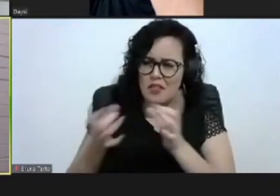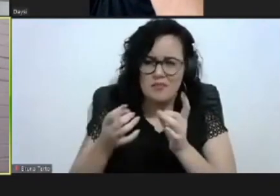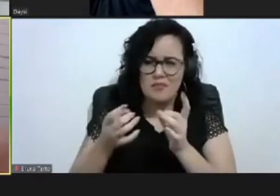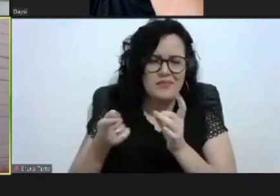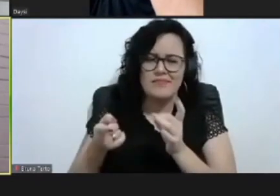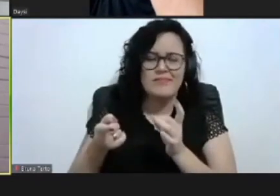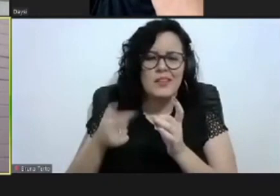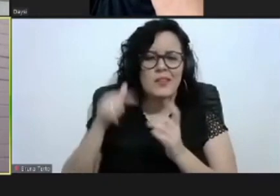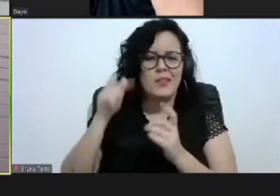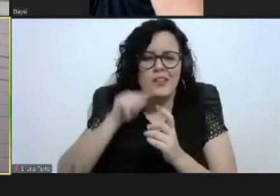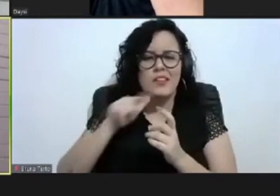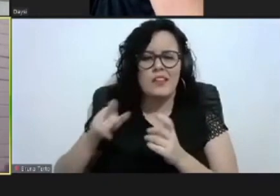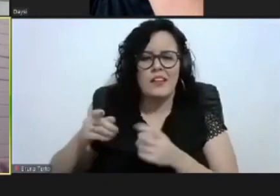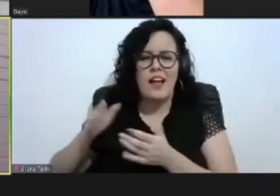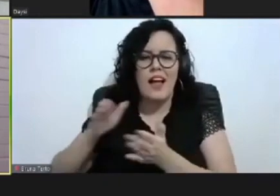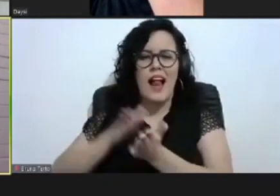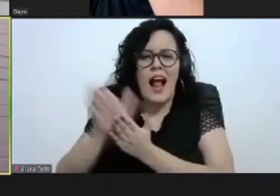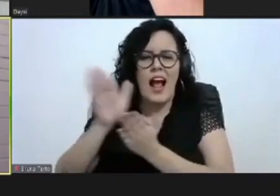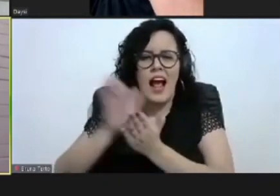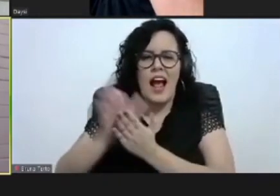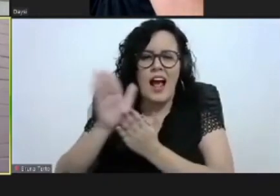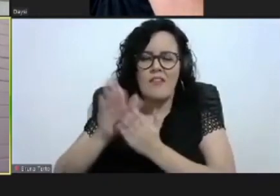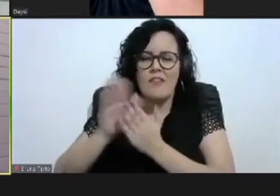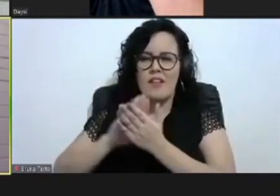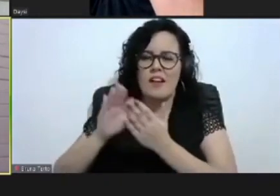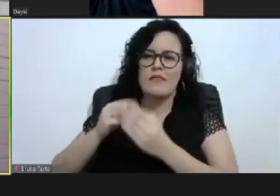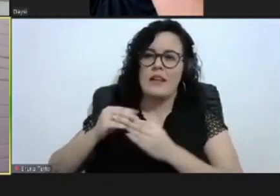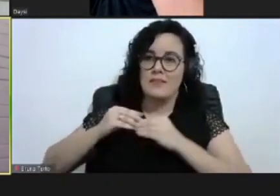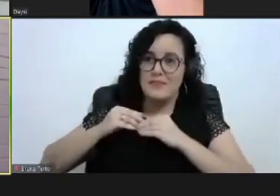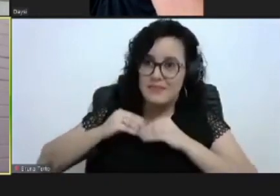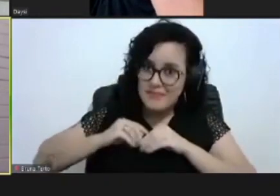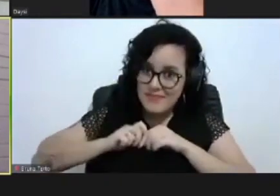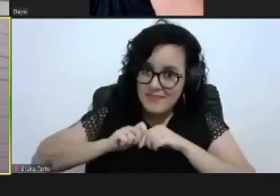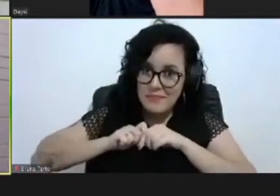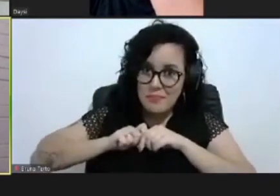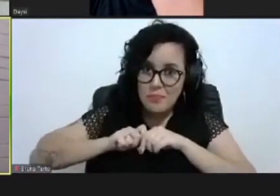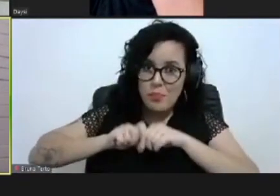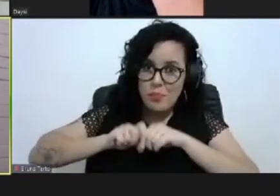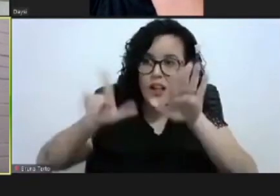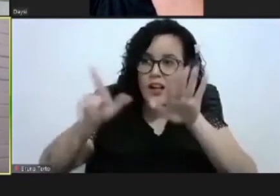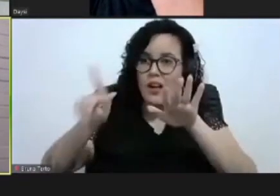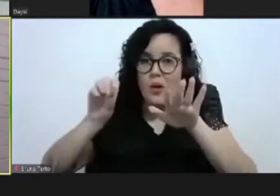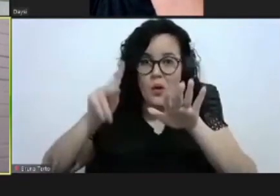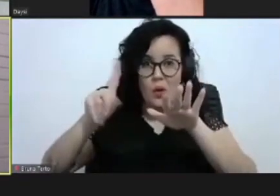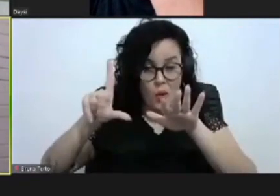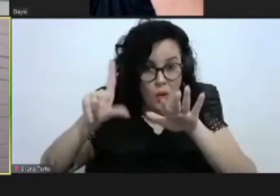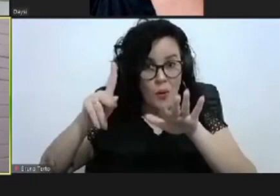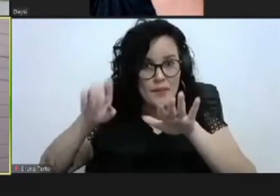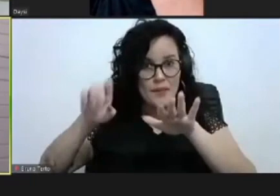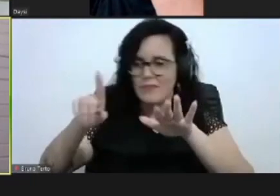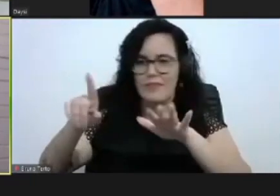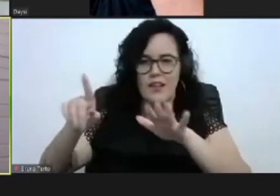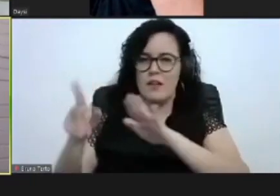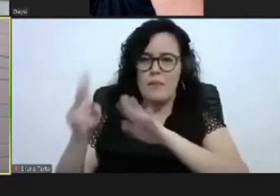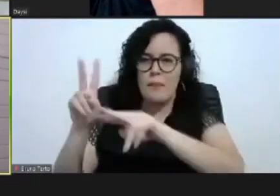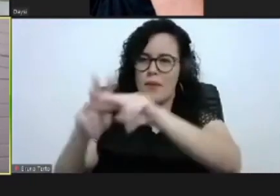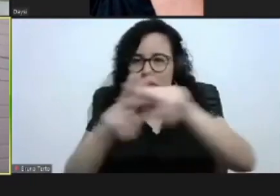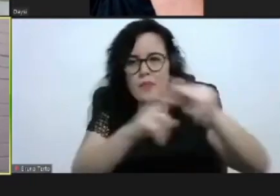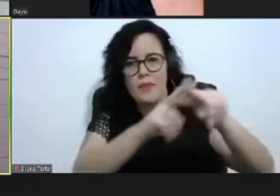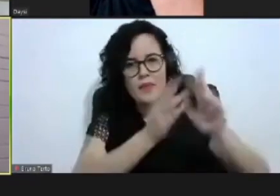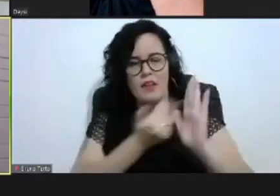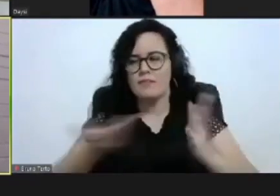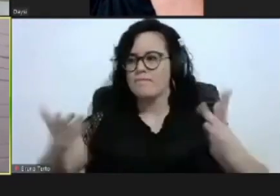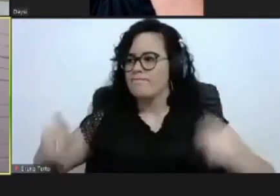vezes, saíam da gráfica e já eram apreendidos antes que chegassem na sede da editora. Eles resistiram algum tempo e depois acabaram fechando a